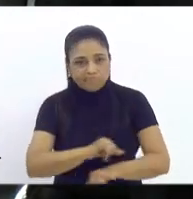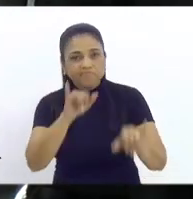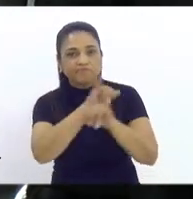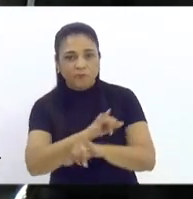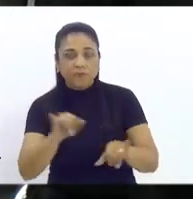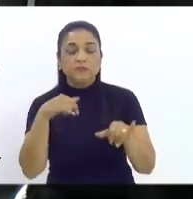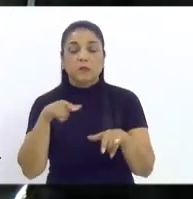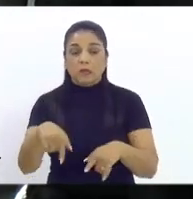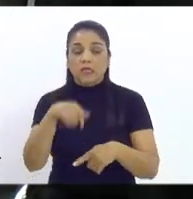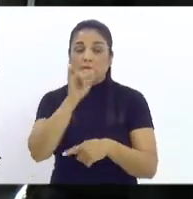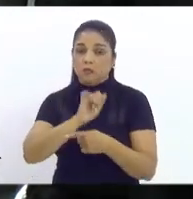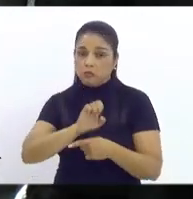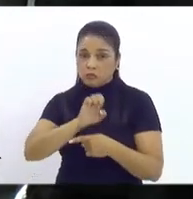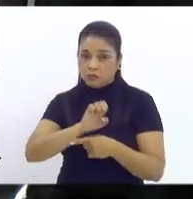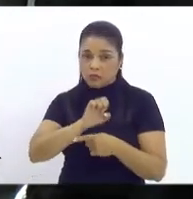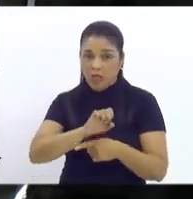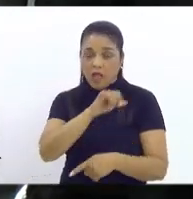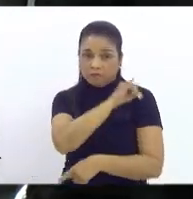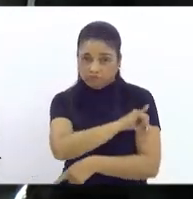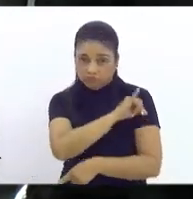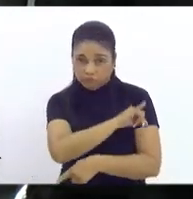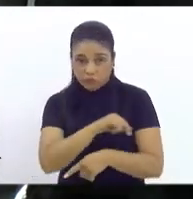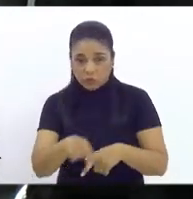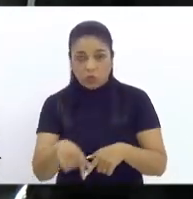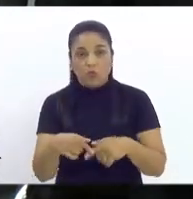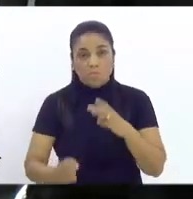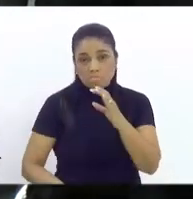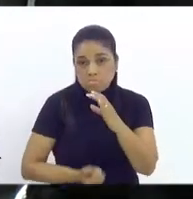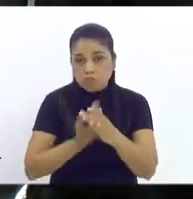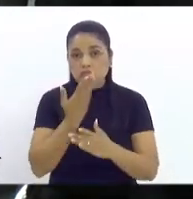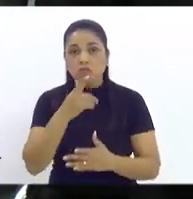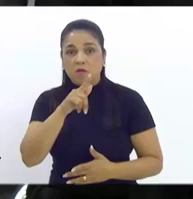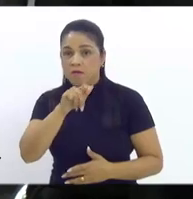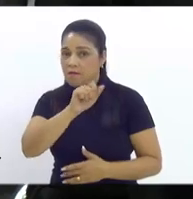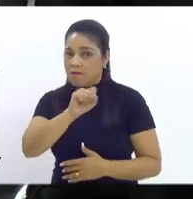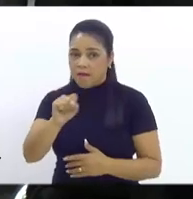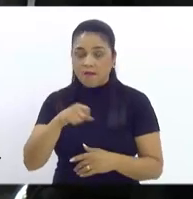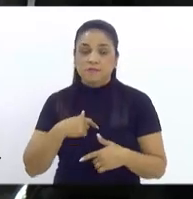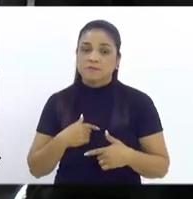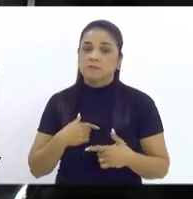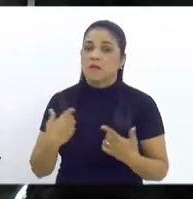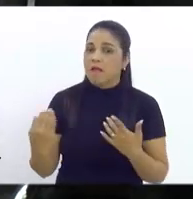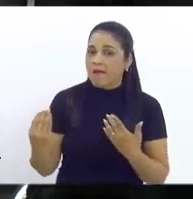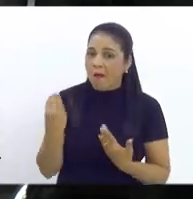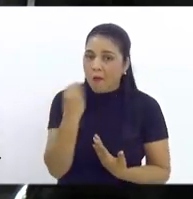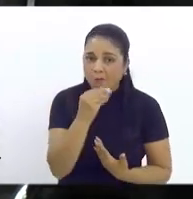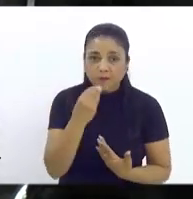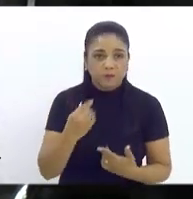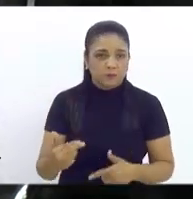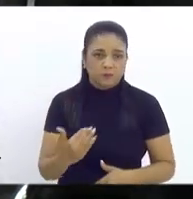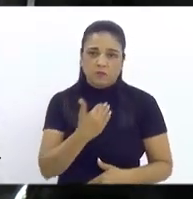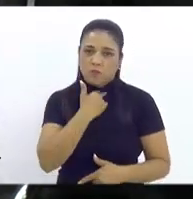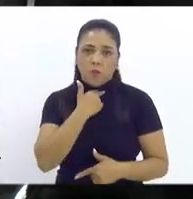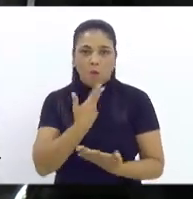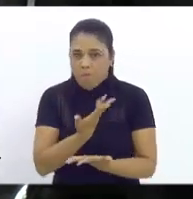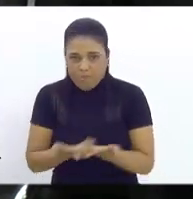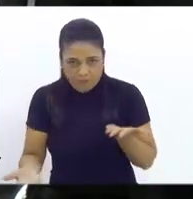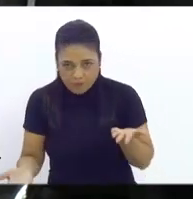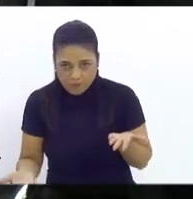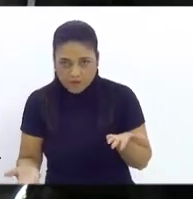por ser um Estado produtor de gás, não pode perder. É uma oportunidade importante e não podemos deixar de continuar